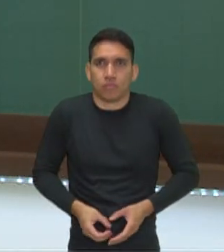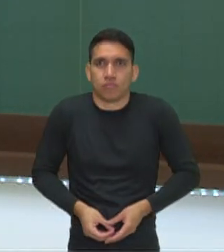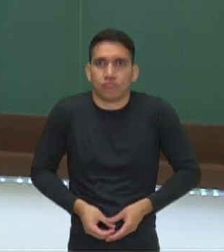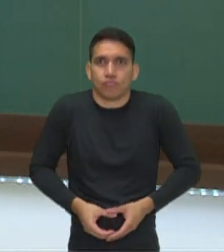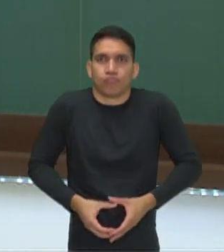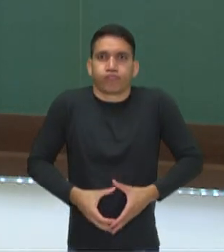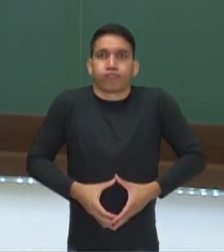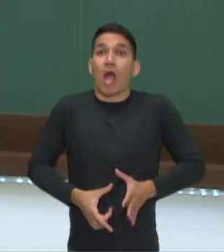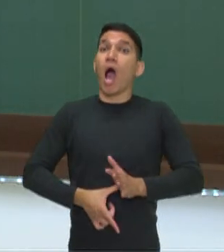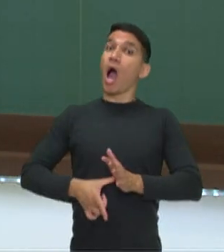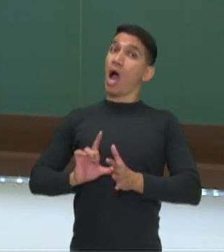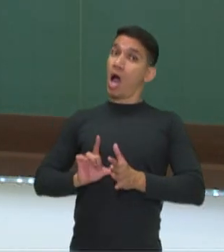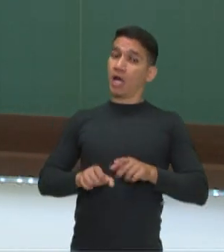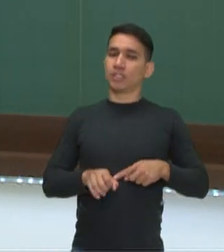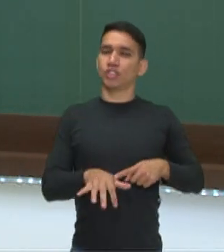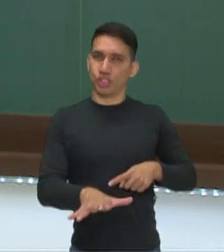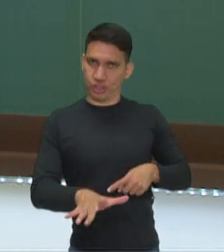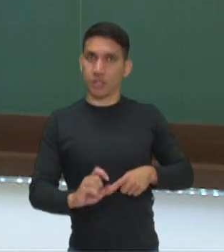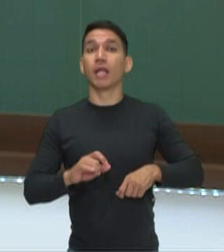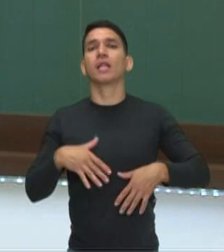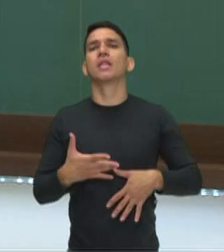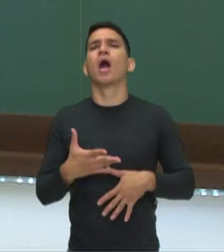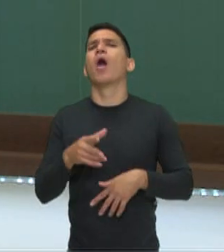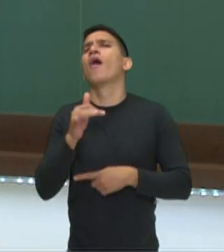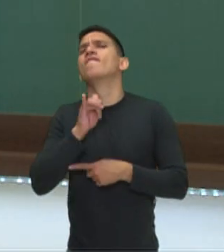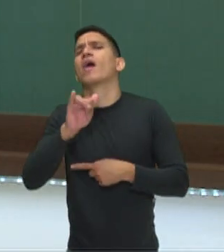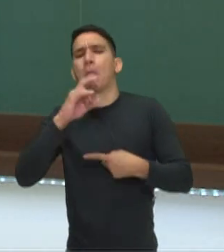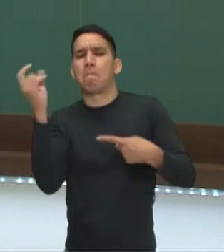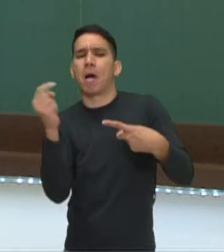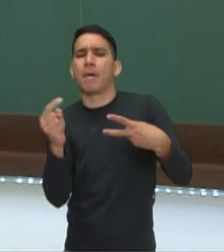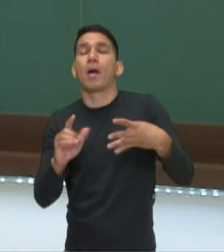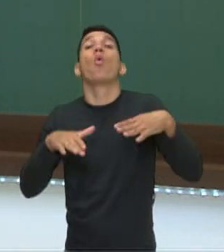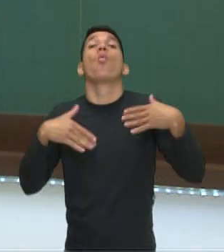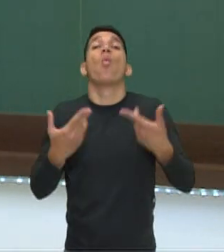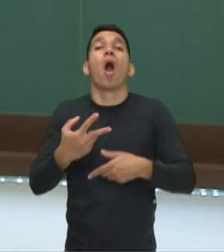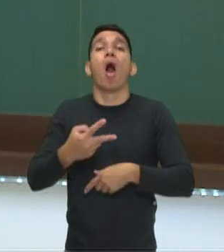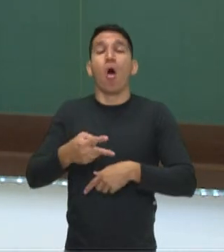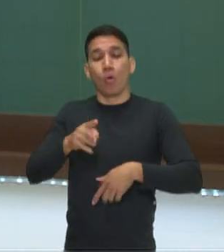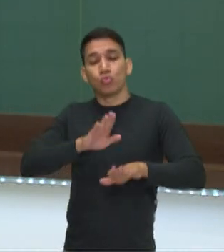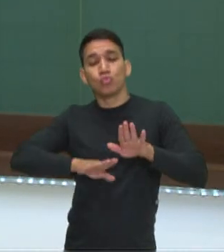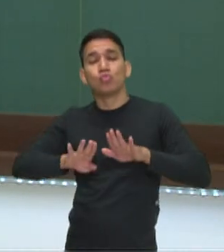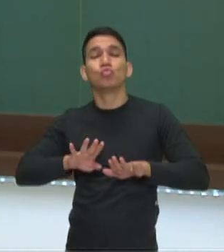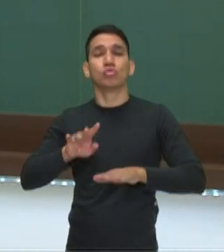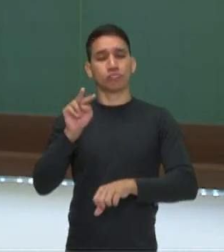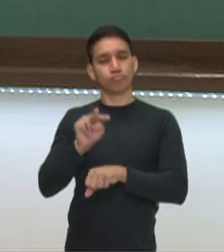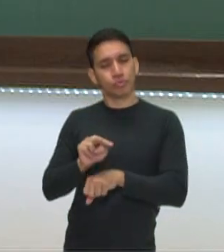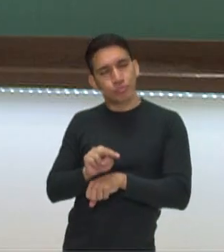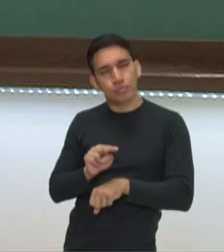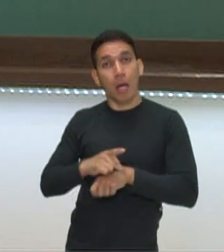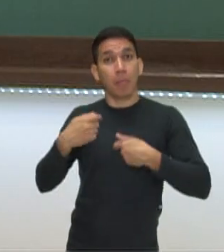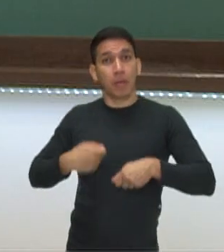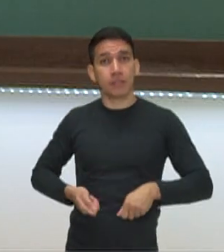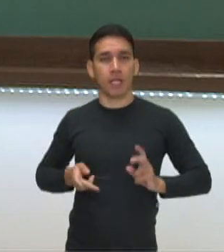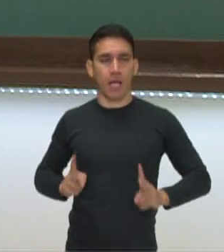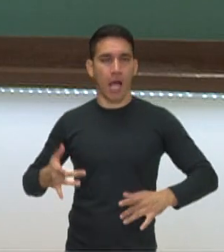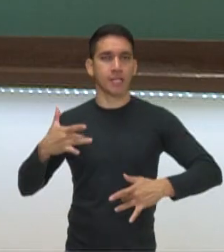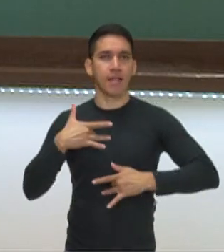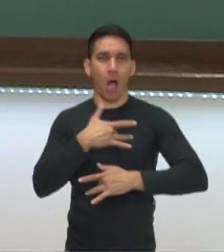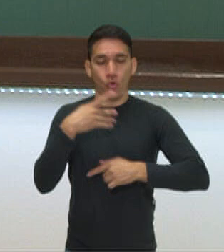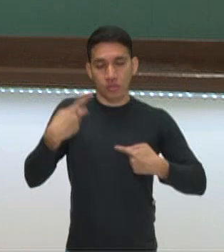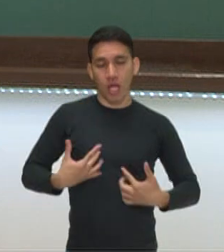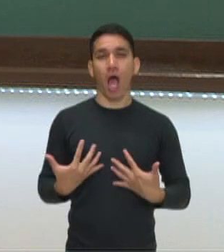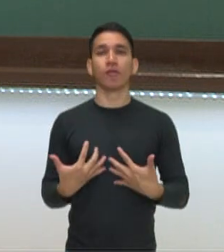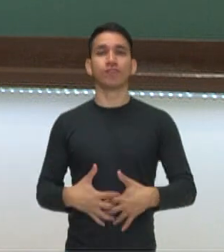corpo. Comenta alguns cuidados que nós devemos ter para manter a saúde desses órgãos,